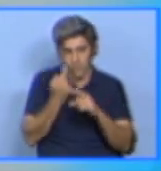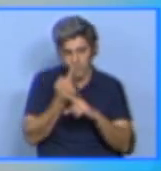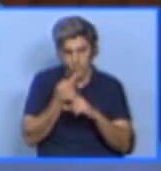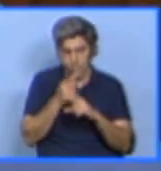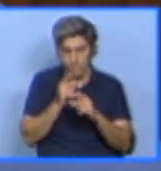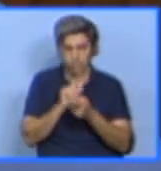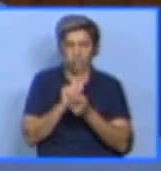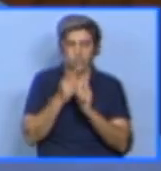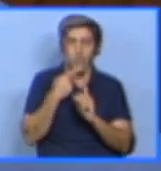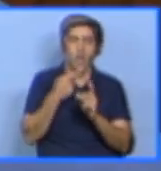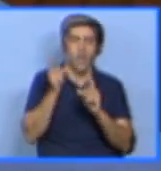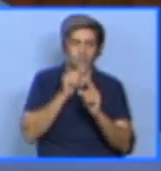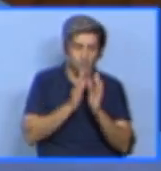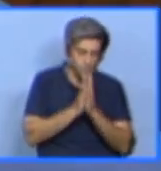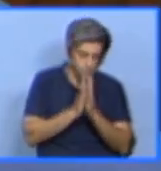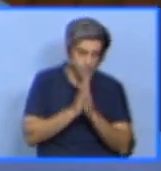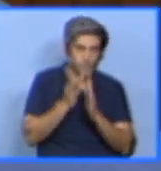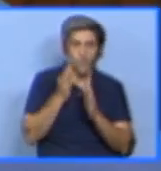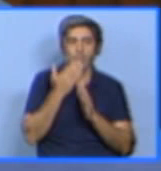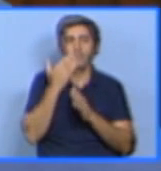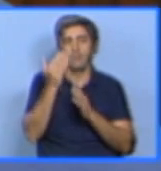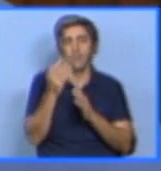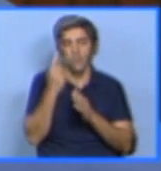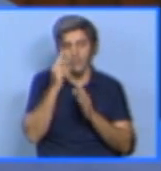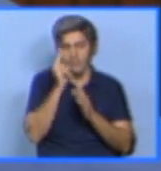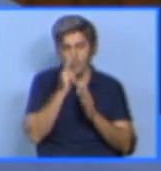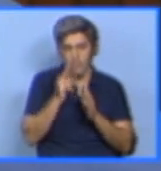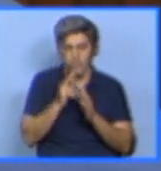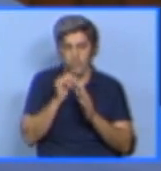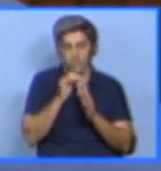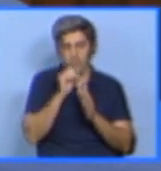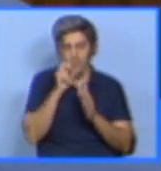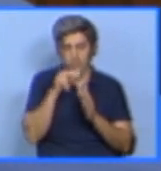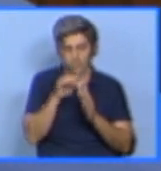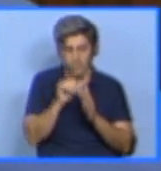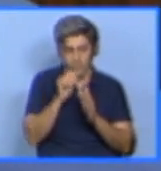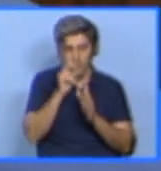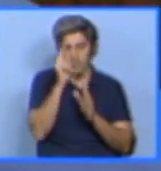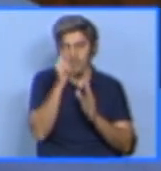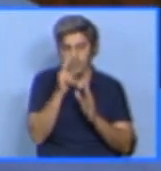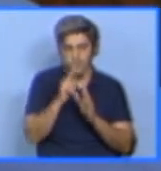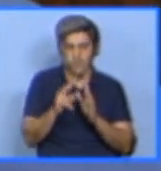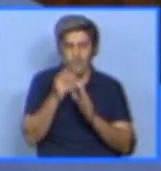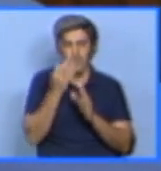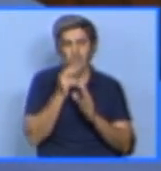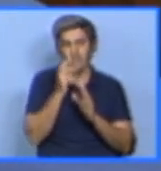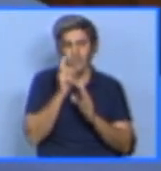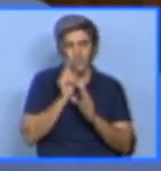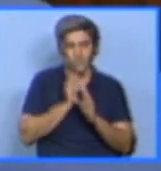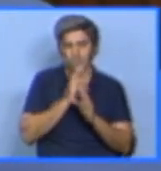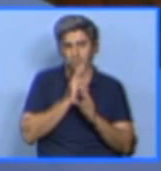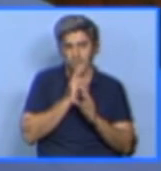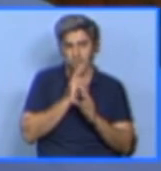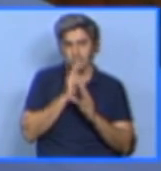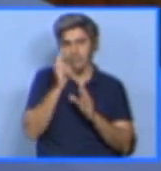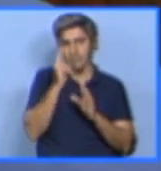coisas, quando a recuperaram, encomendaram a um pintor de ícones uma versão em ícone de Nossa Senhora de Fátima,